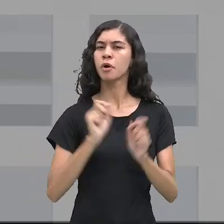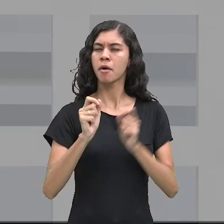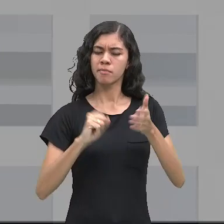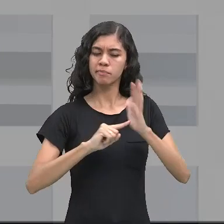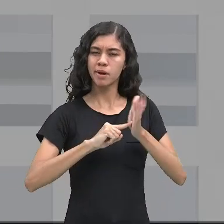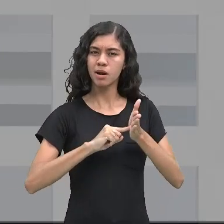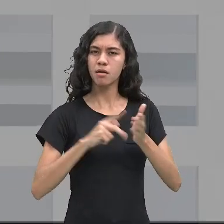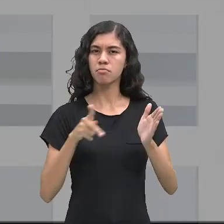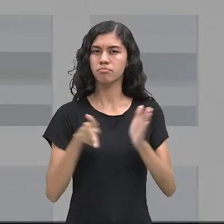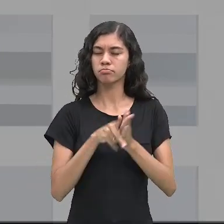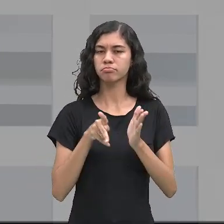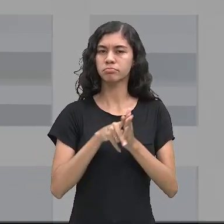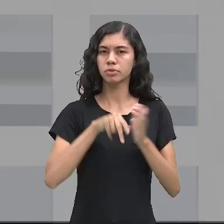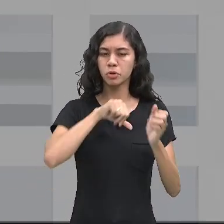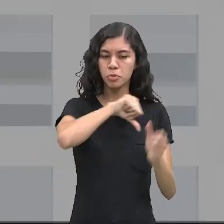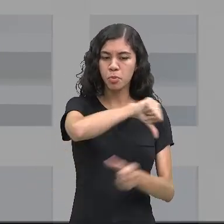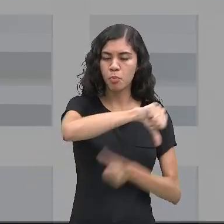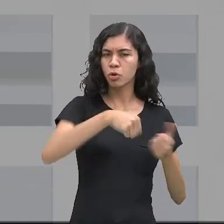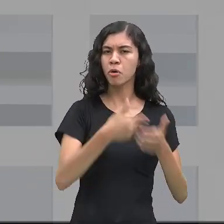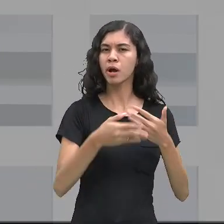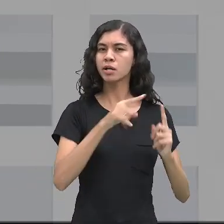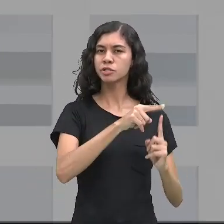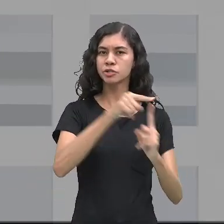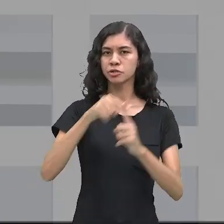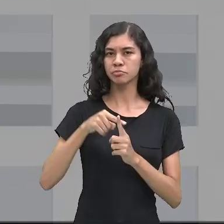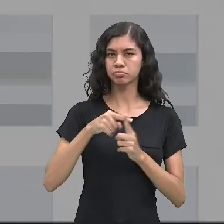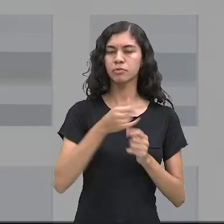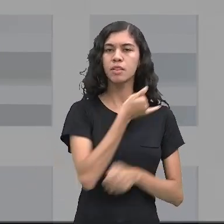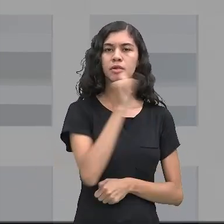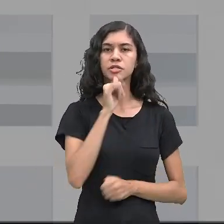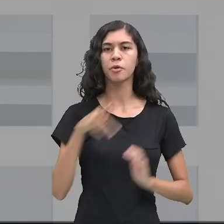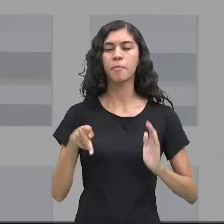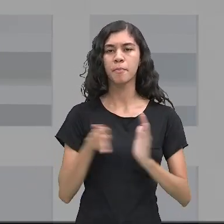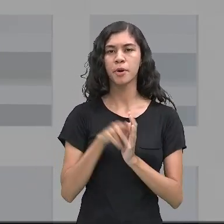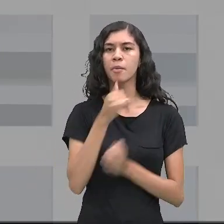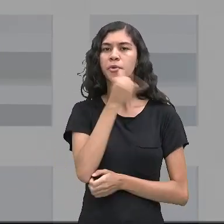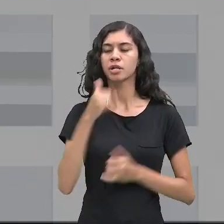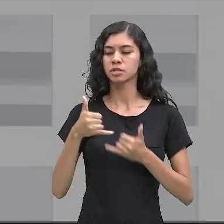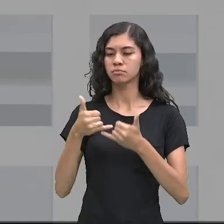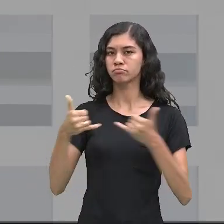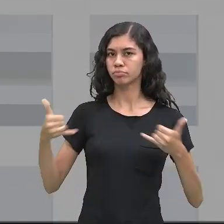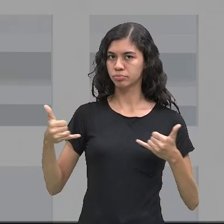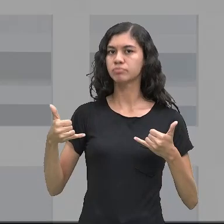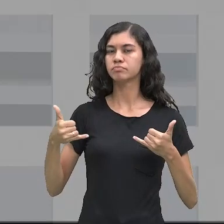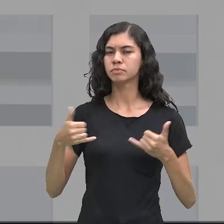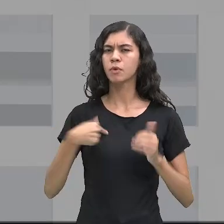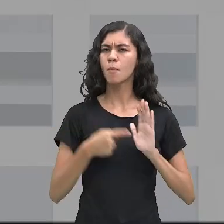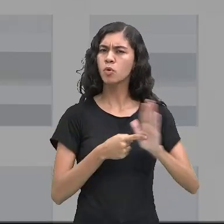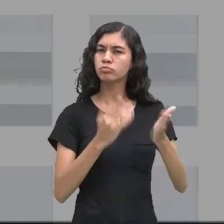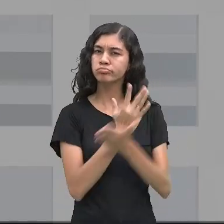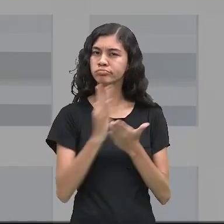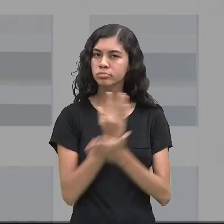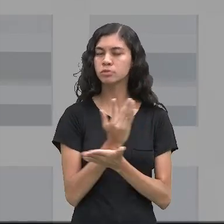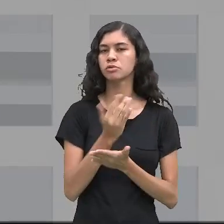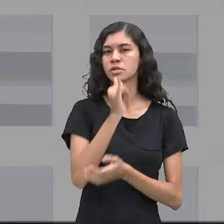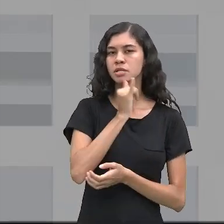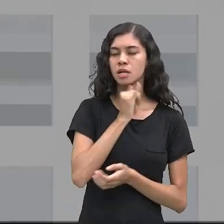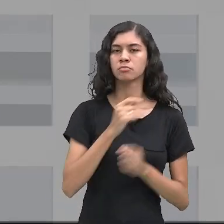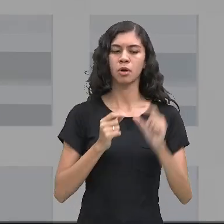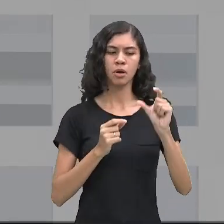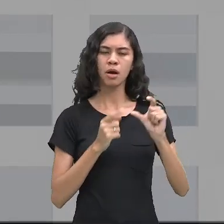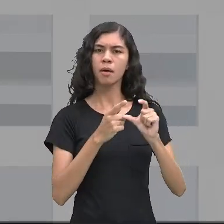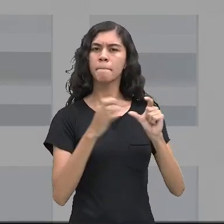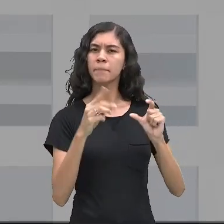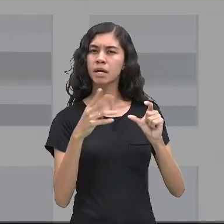que transforma qualquer forma de energia em energia elétrica, não é? Vimos alguns exemplos que foram as pilhas, vimos ali o caso